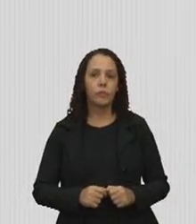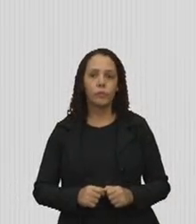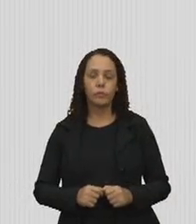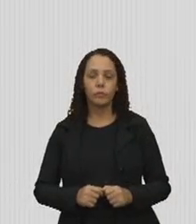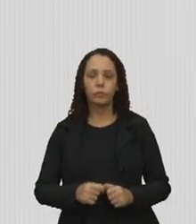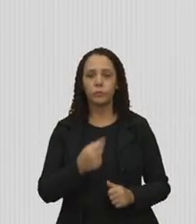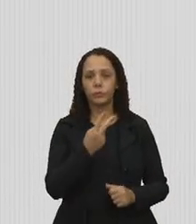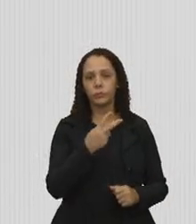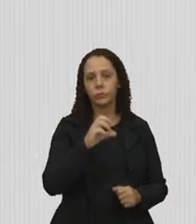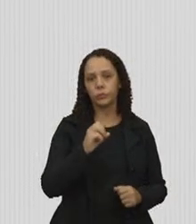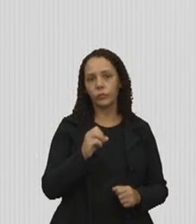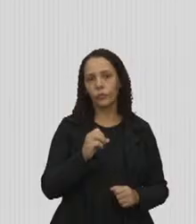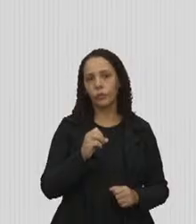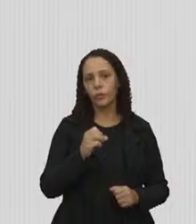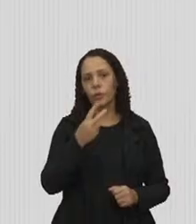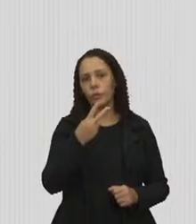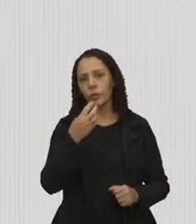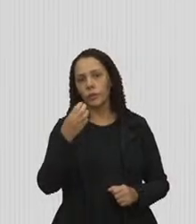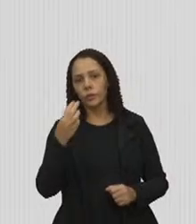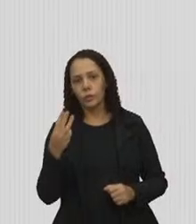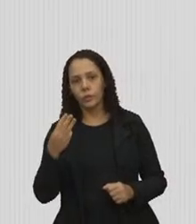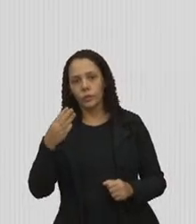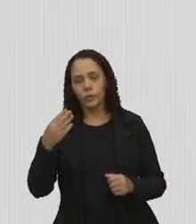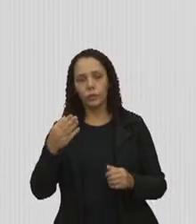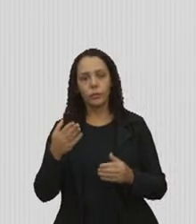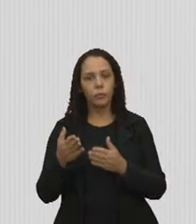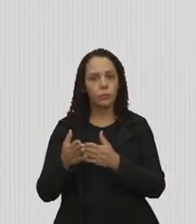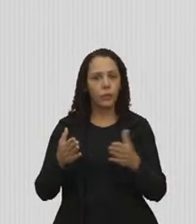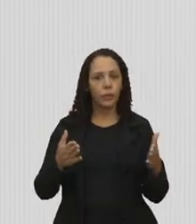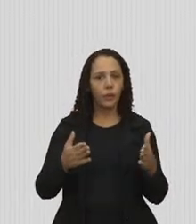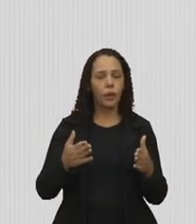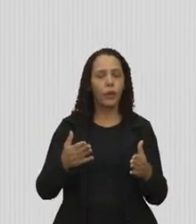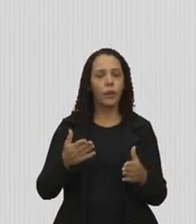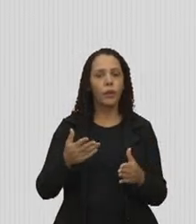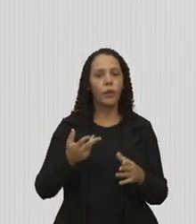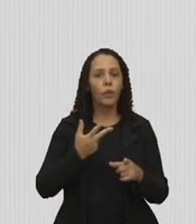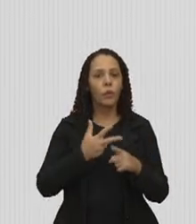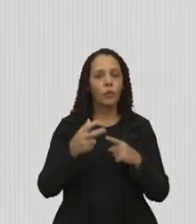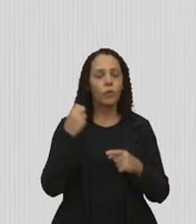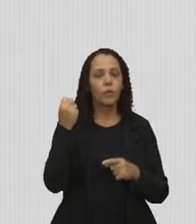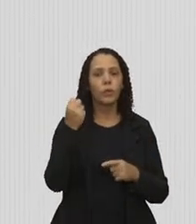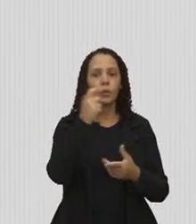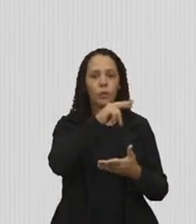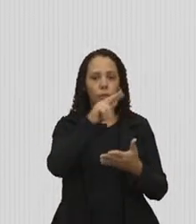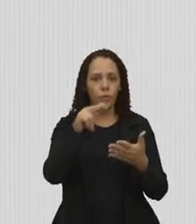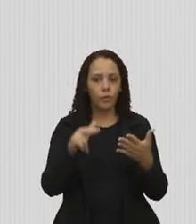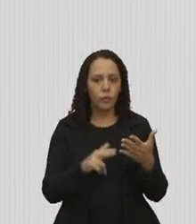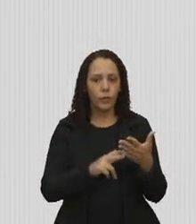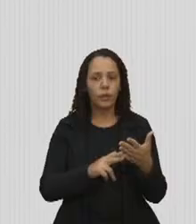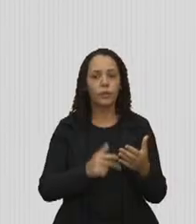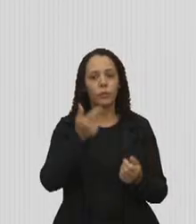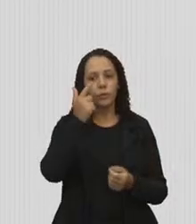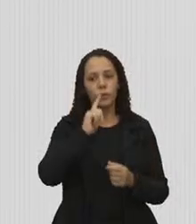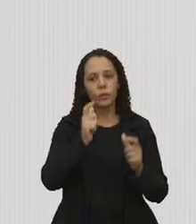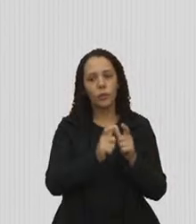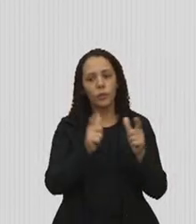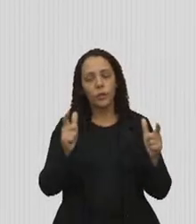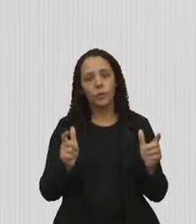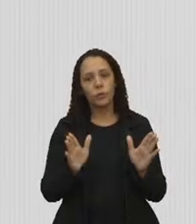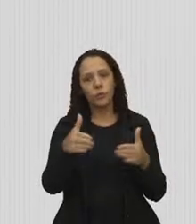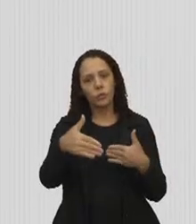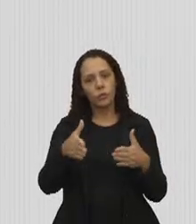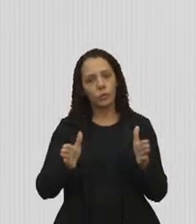De 2023 para cá, a gente conseguiu várias vitórias com relação à infraestrutura, né? Então, a gente conseguiu o aumento do número de